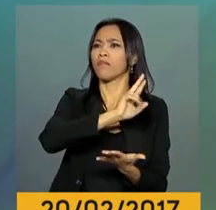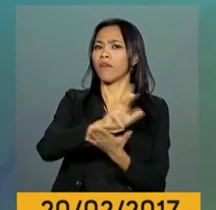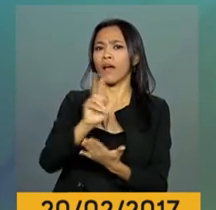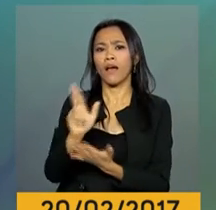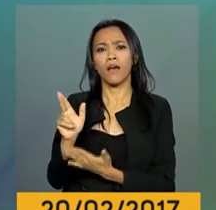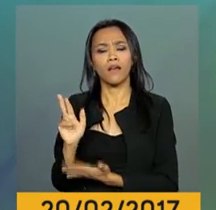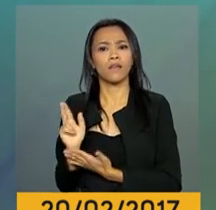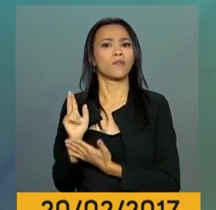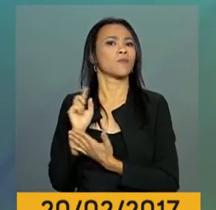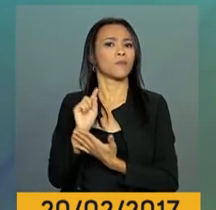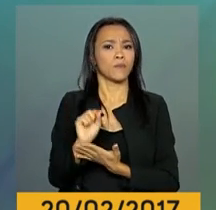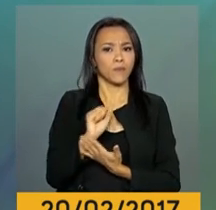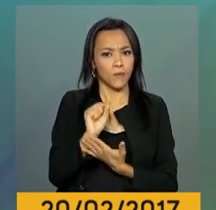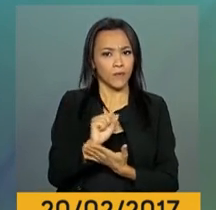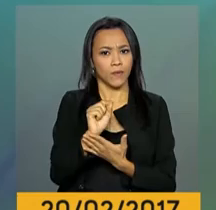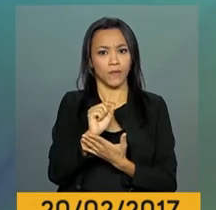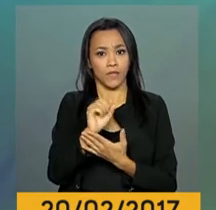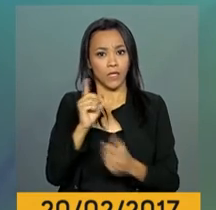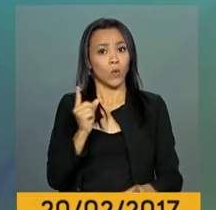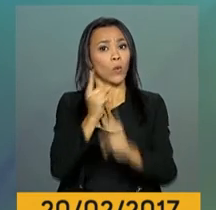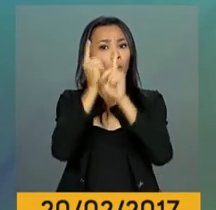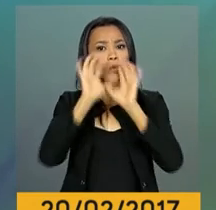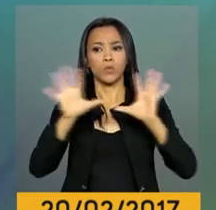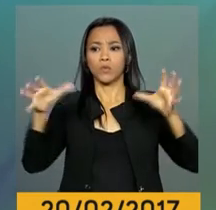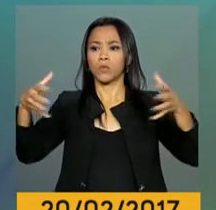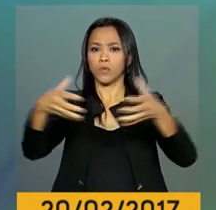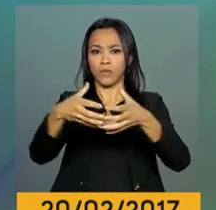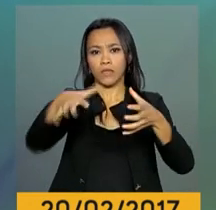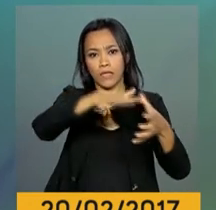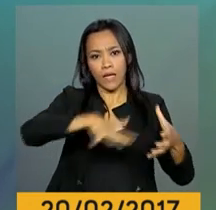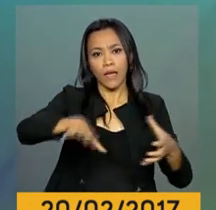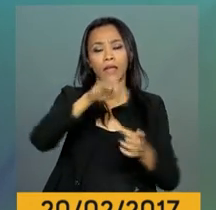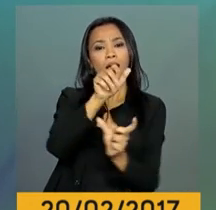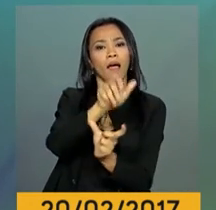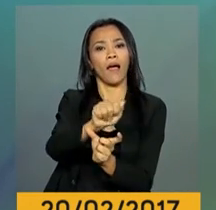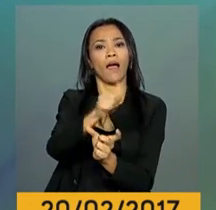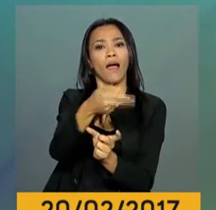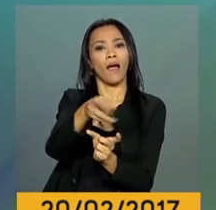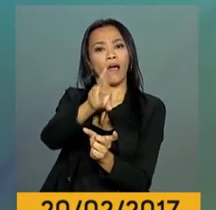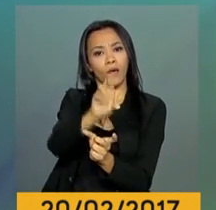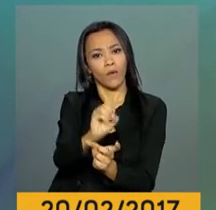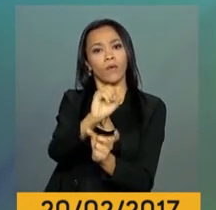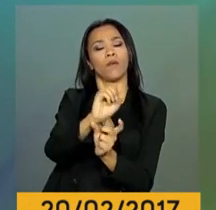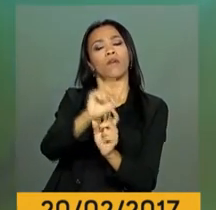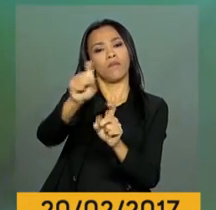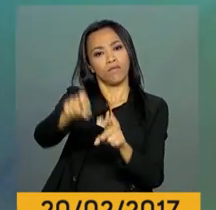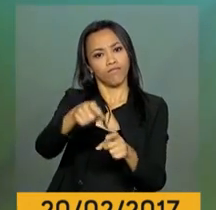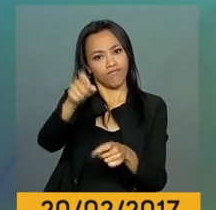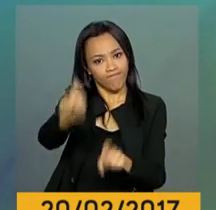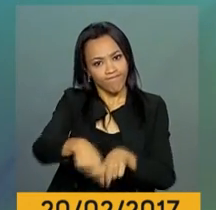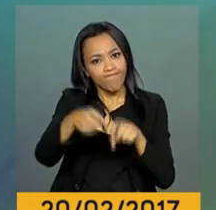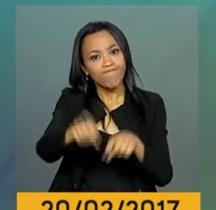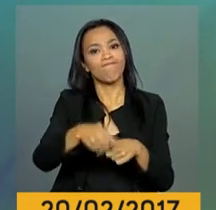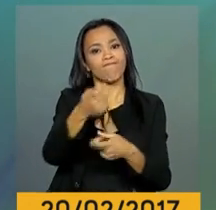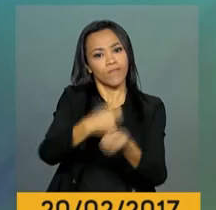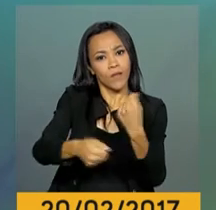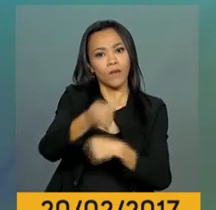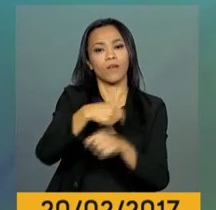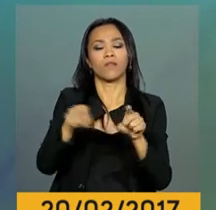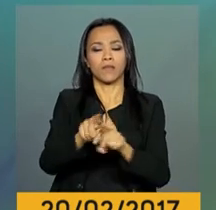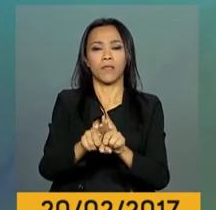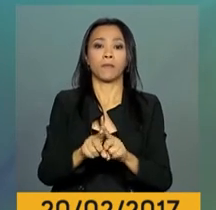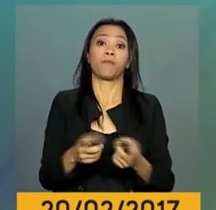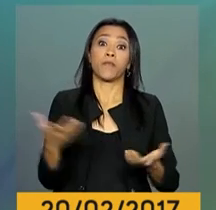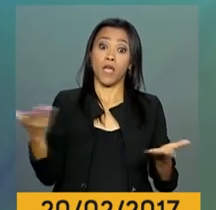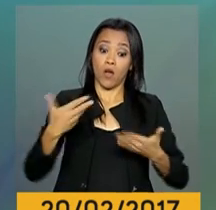dos movimentos agropecuários e da agricultura em geral no nosso país. E agora acabei de receber o convite